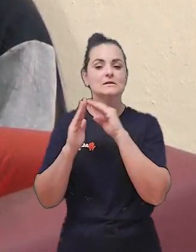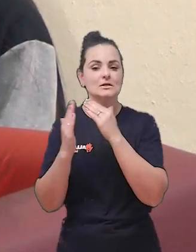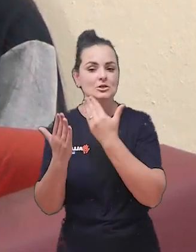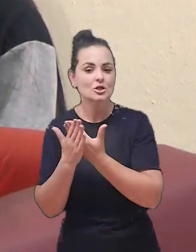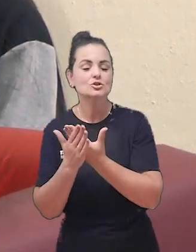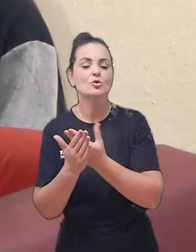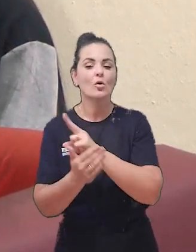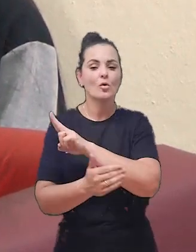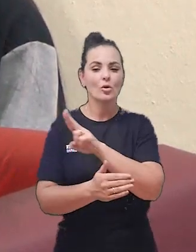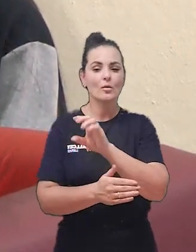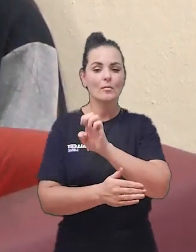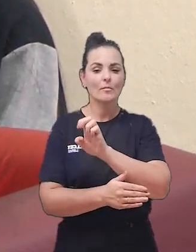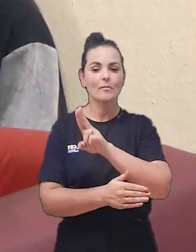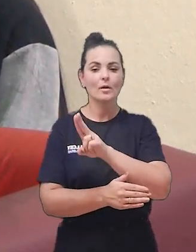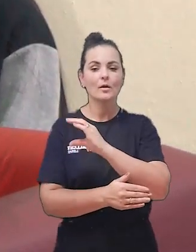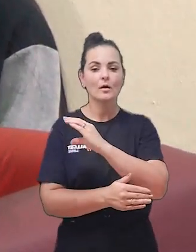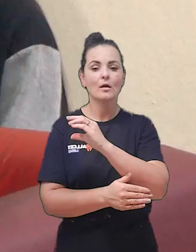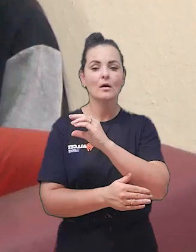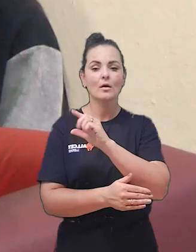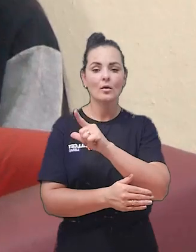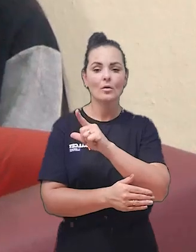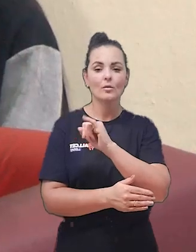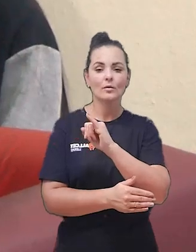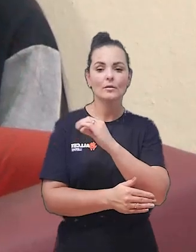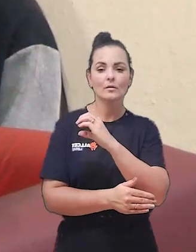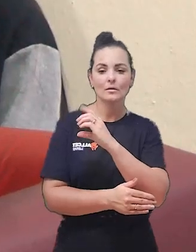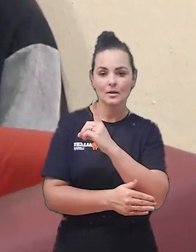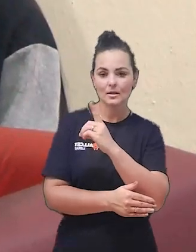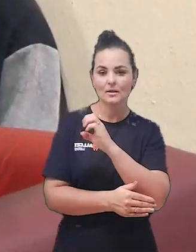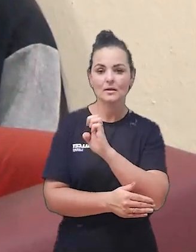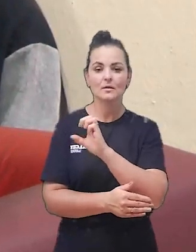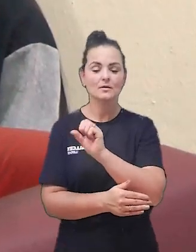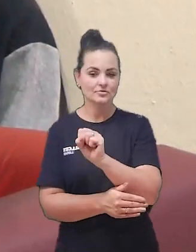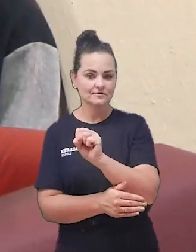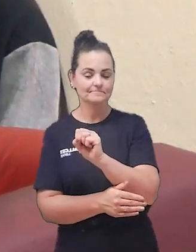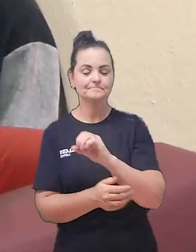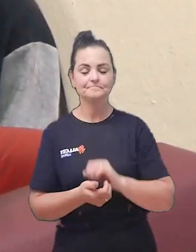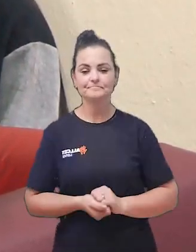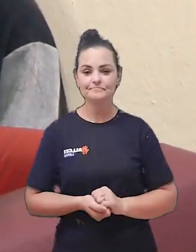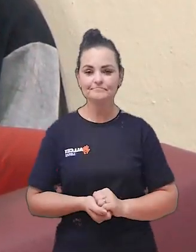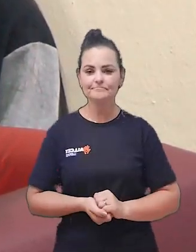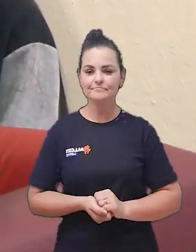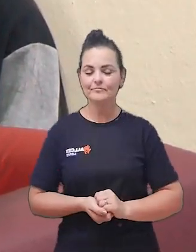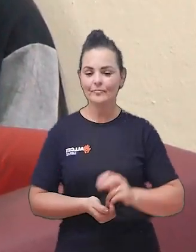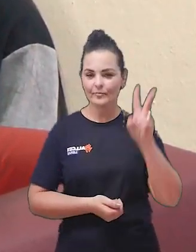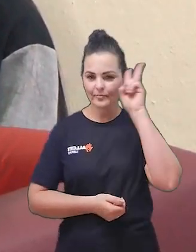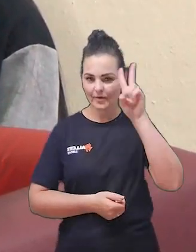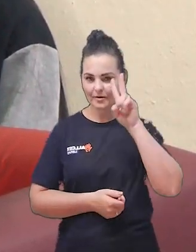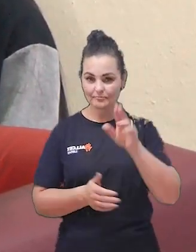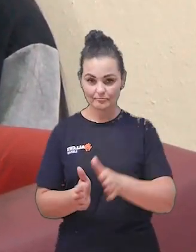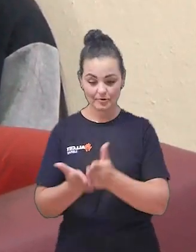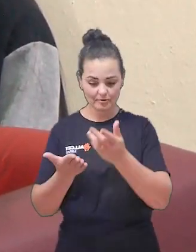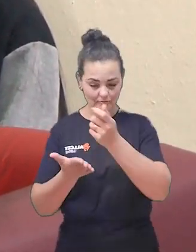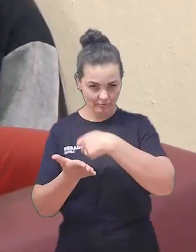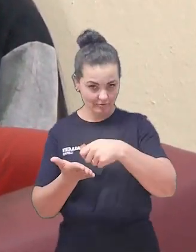Cunha. Então, e sobre o livro negro, né? Eu lembro que a minha primeira professora